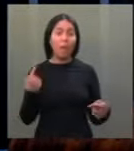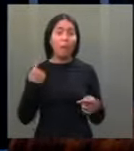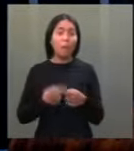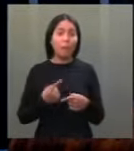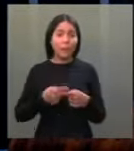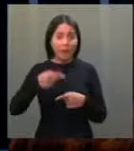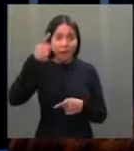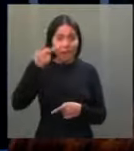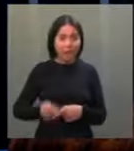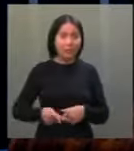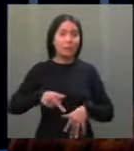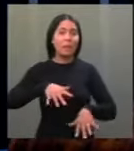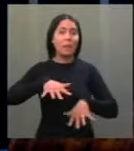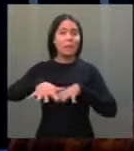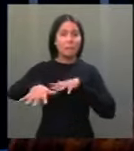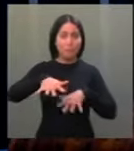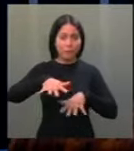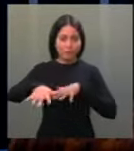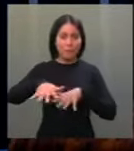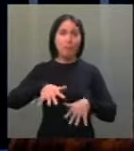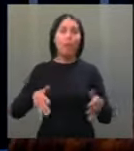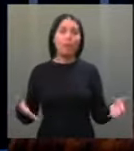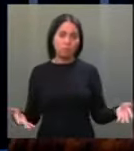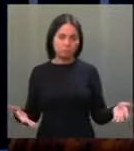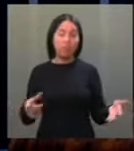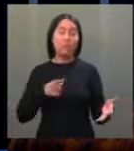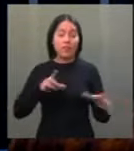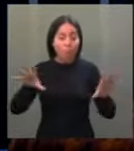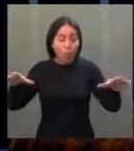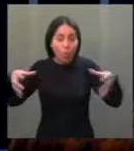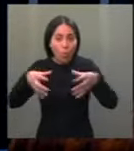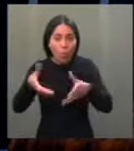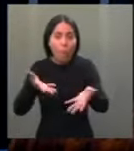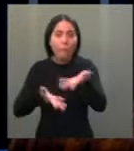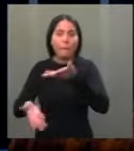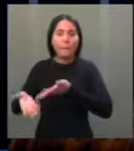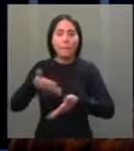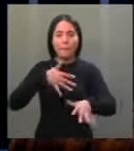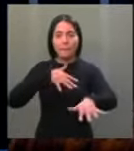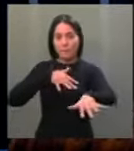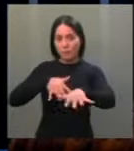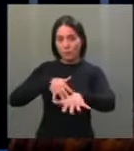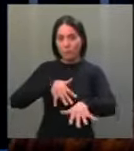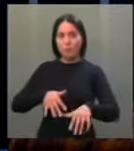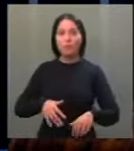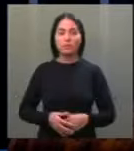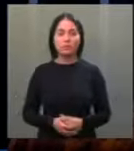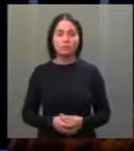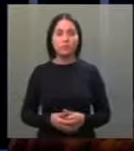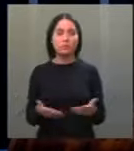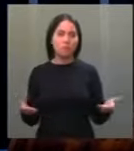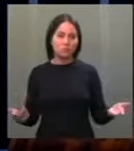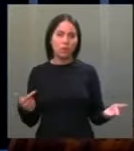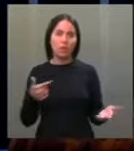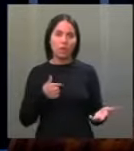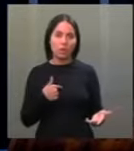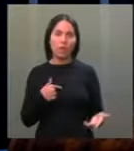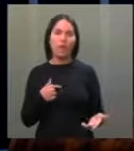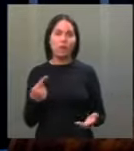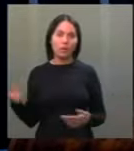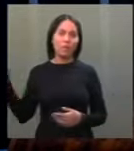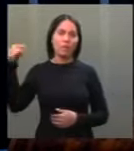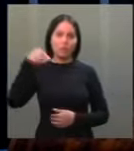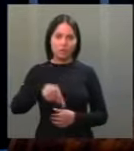nesse movimento, que foi um movimento coletivo e que conseguimos chegar até aqui. Quero registrar que o presidente do Senado,